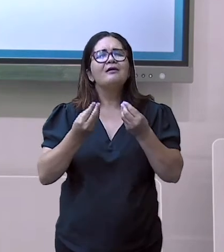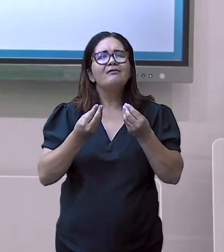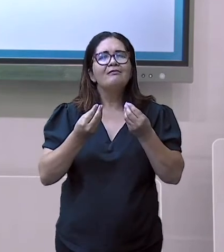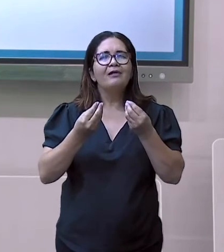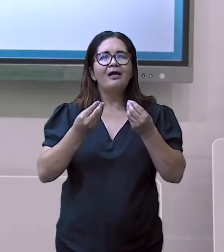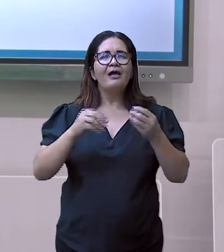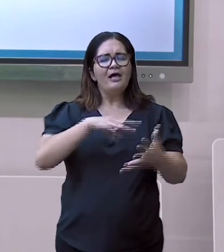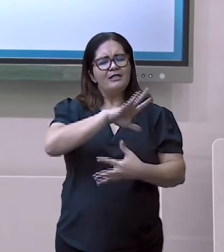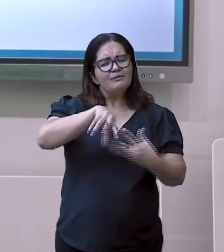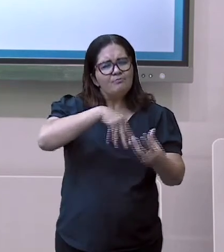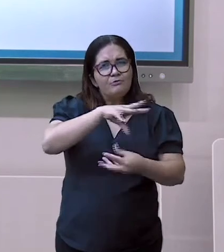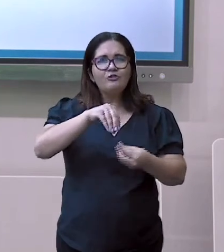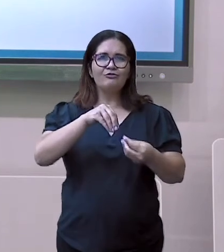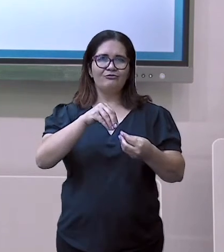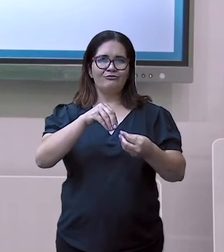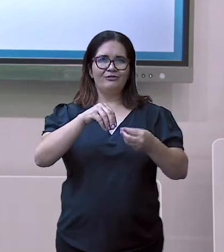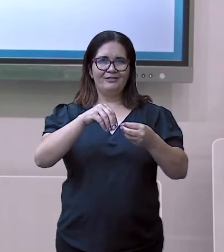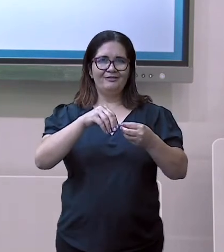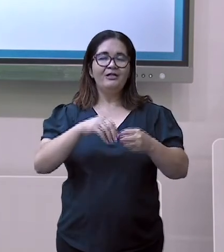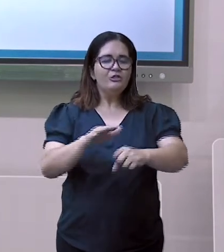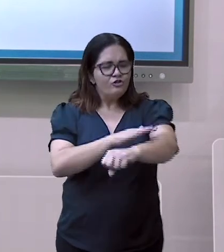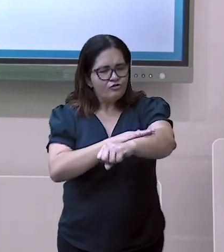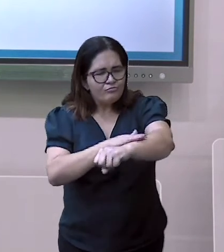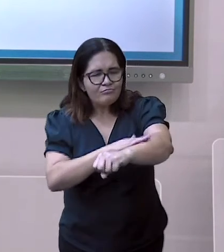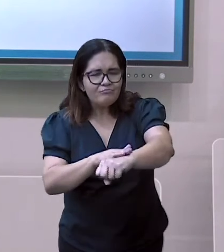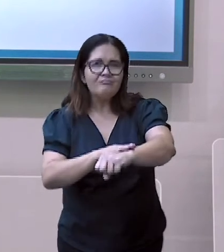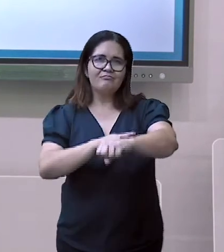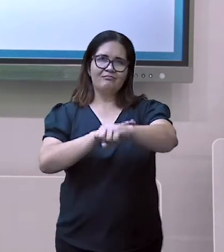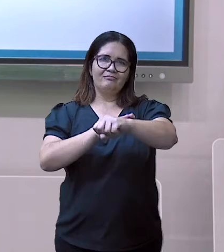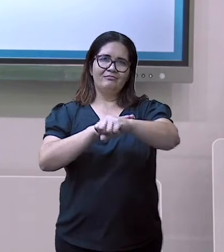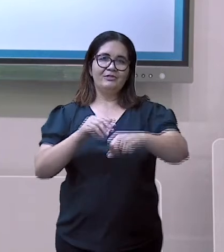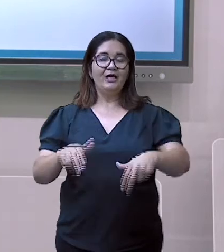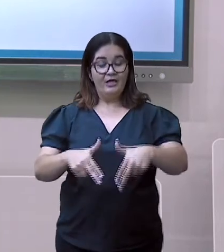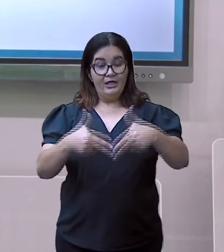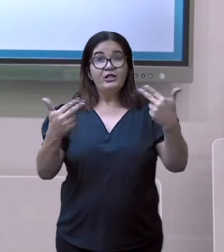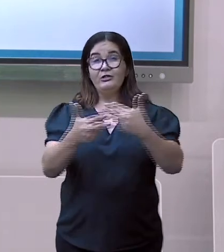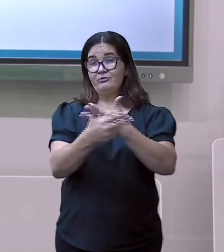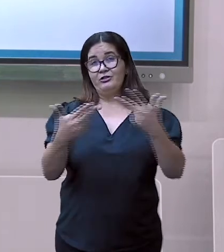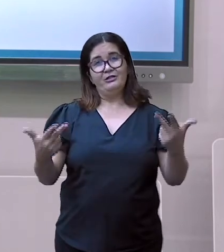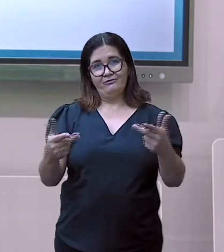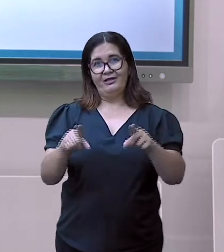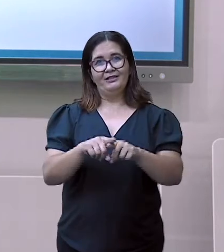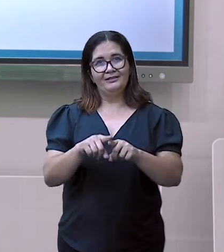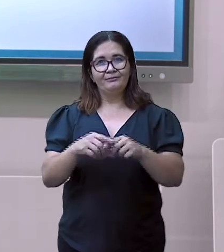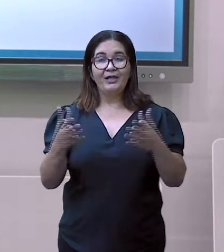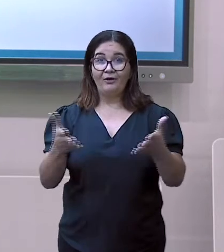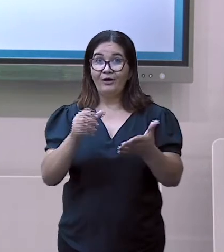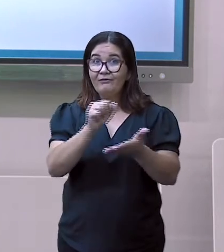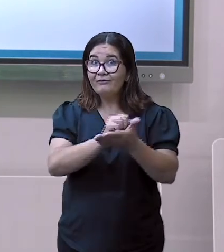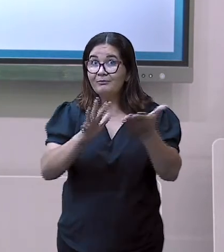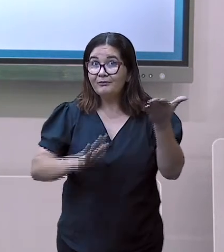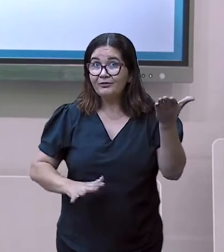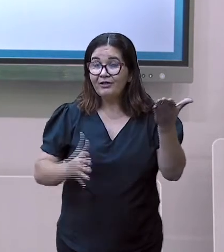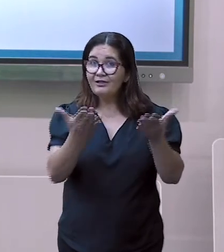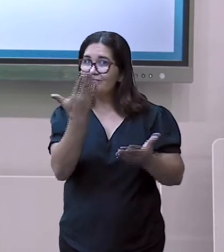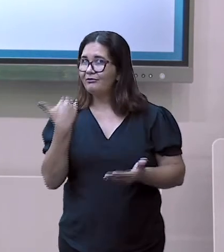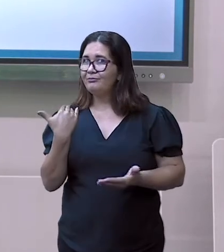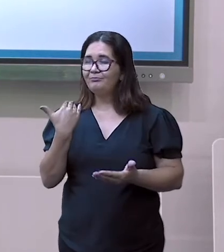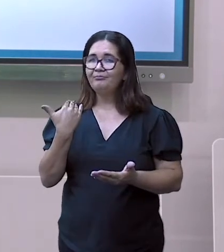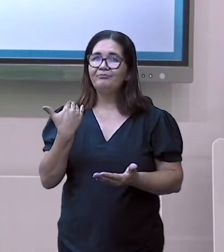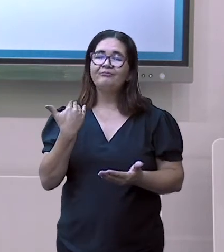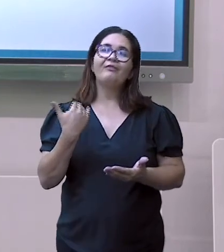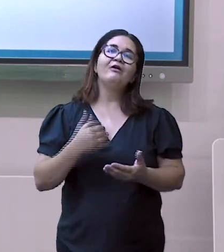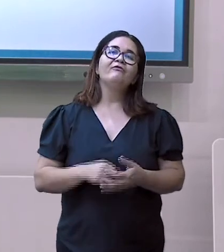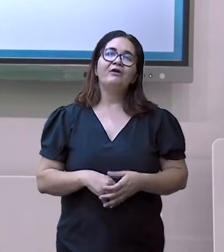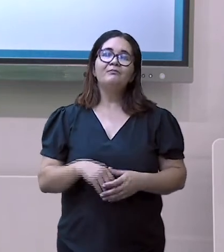vimos todo o nosso conteúdo até aqui, vamos juntos fazer a nossa atividade de fixação? Vamos lá?